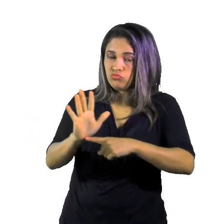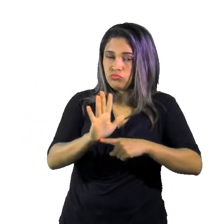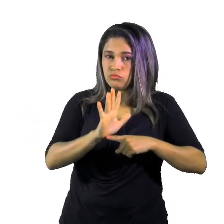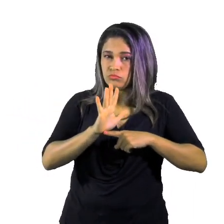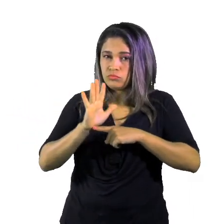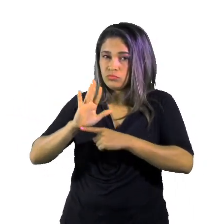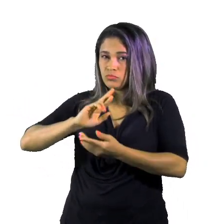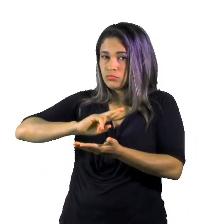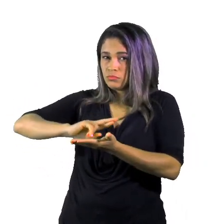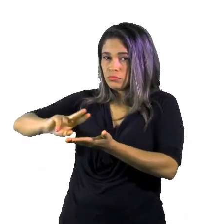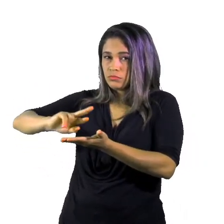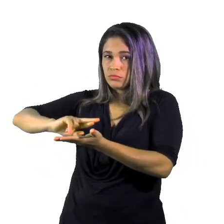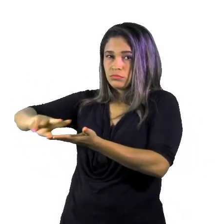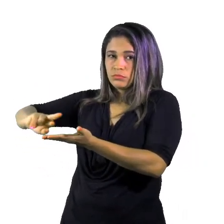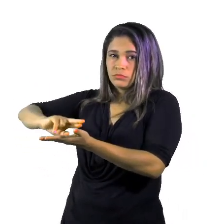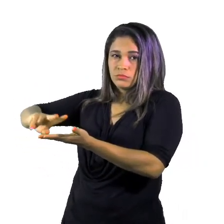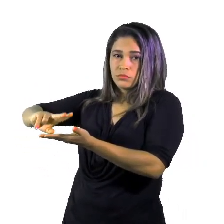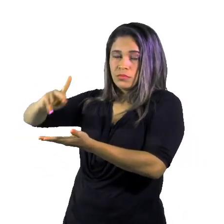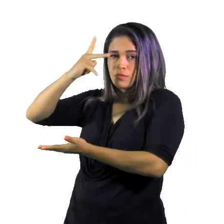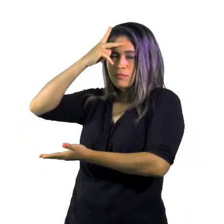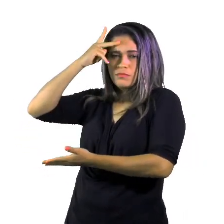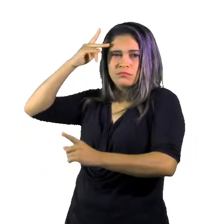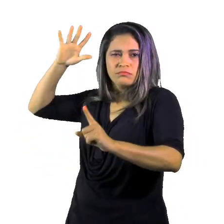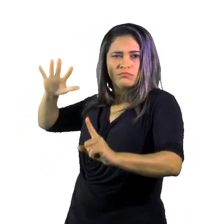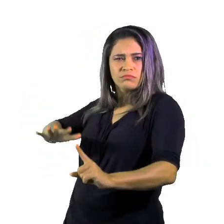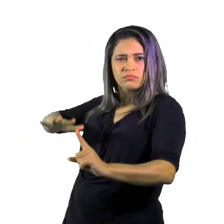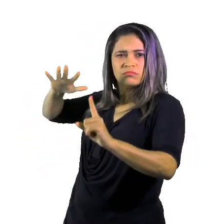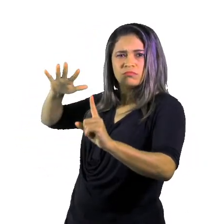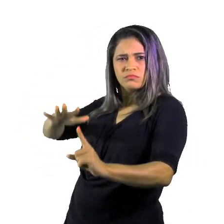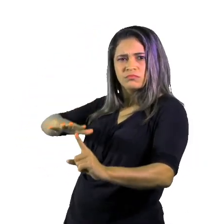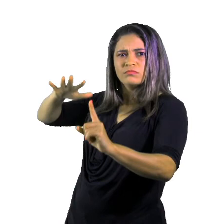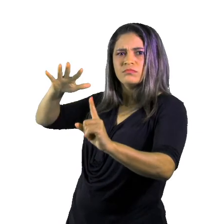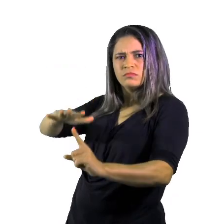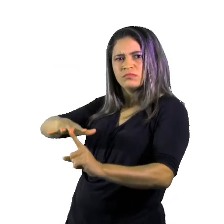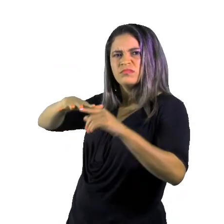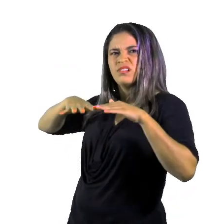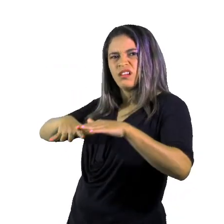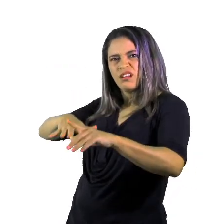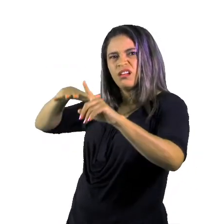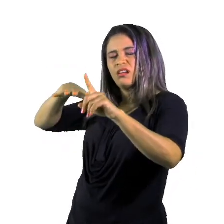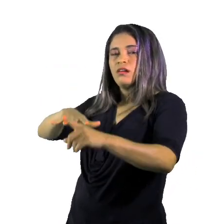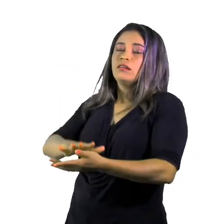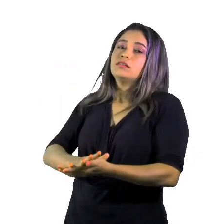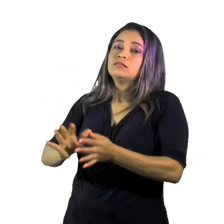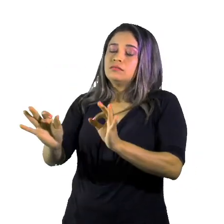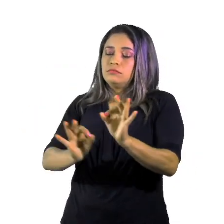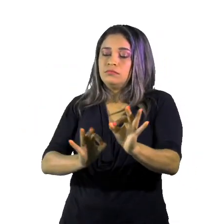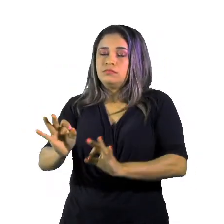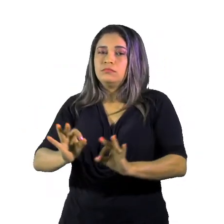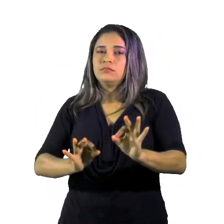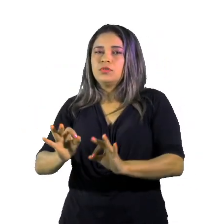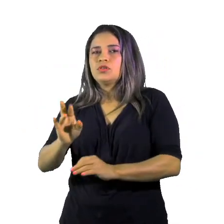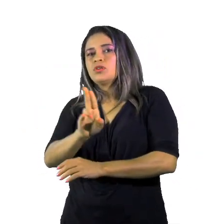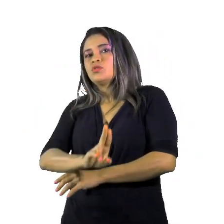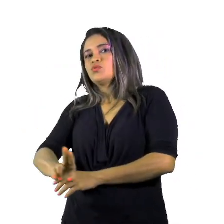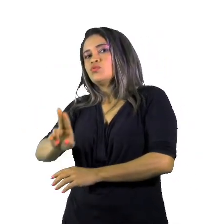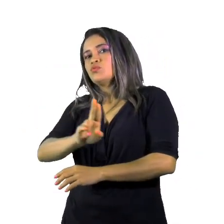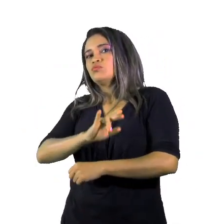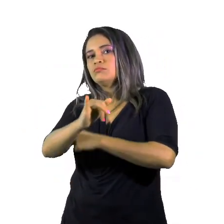várias pessoas nas manifestações e organizações, né, que usam a mídia. E